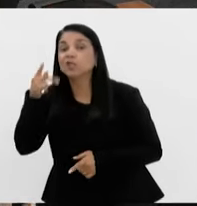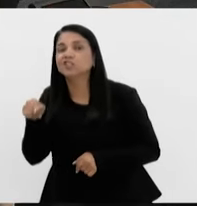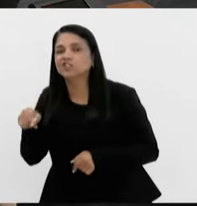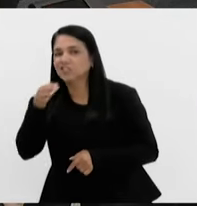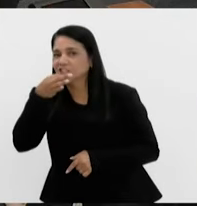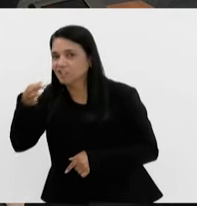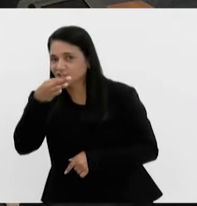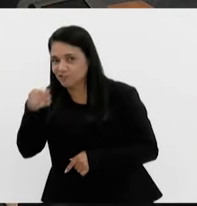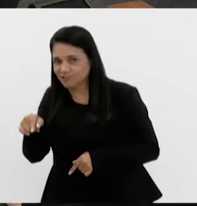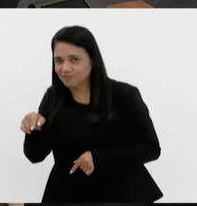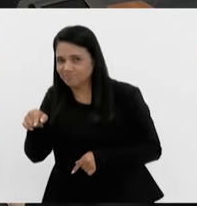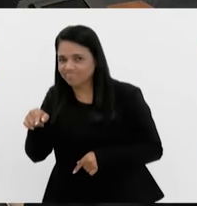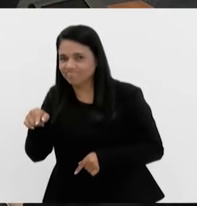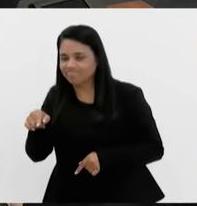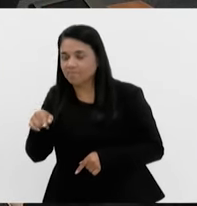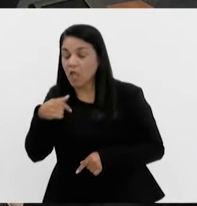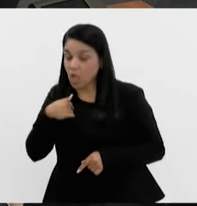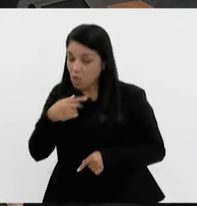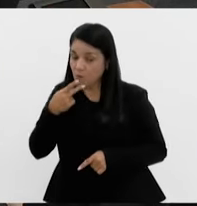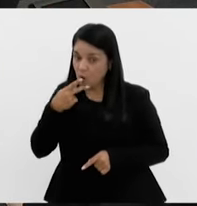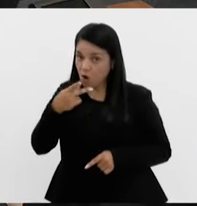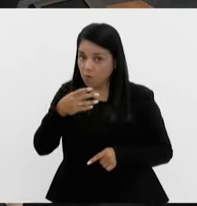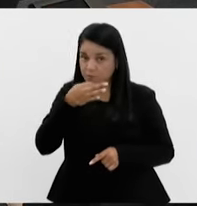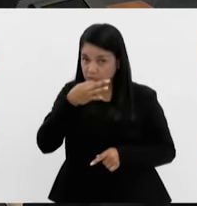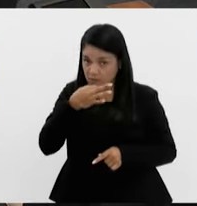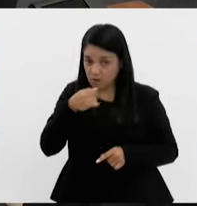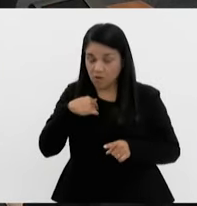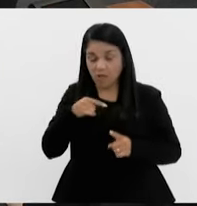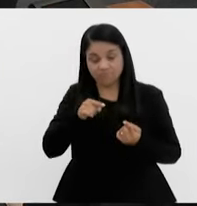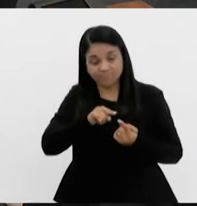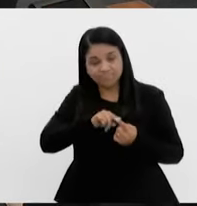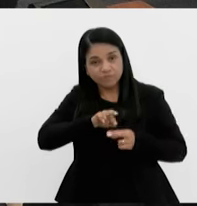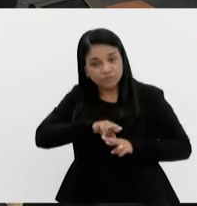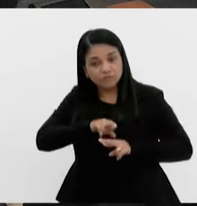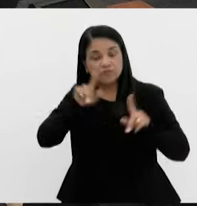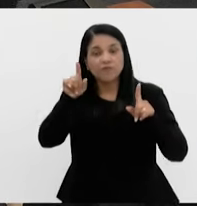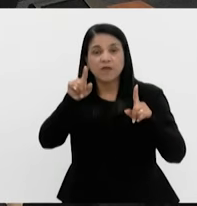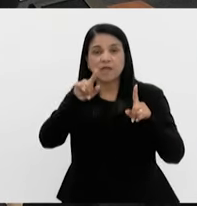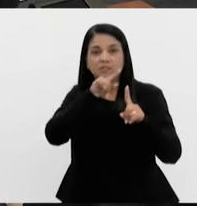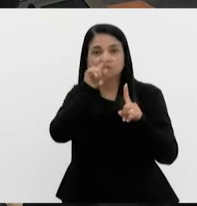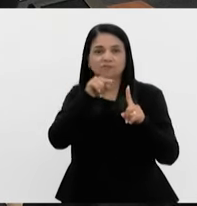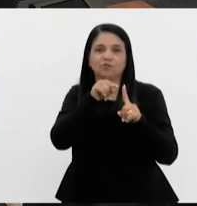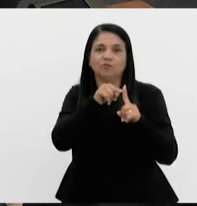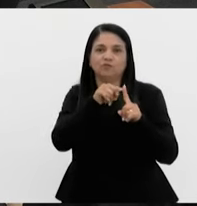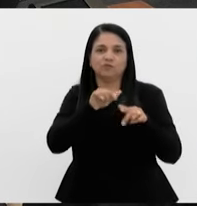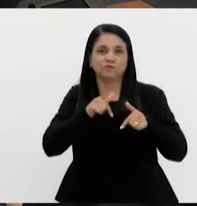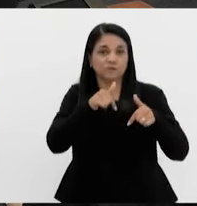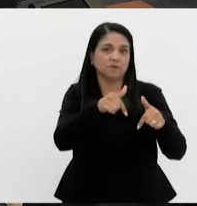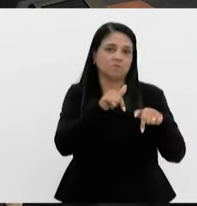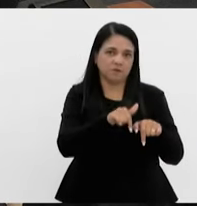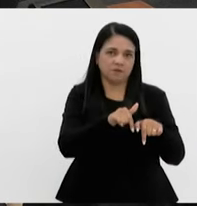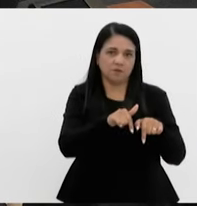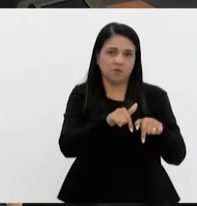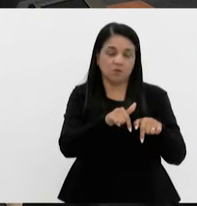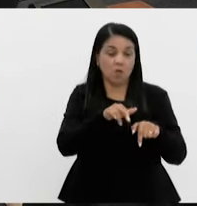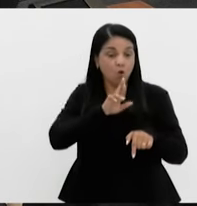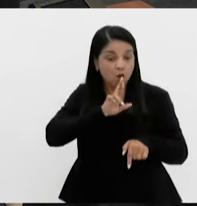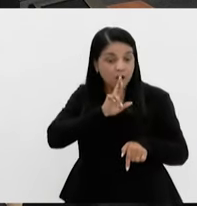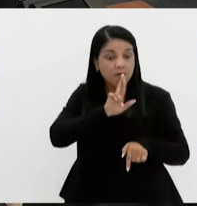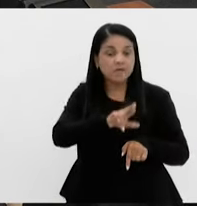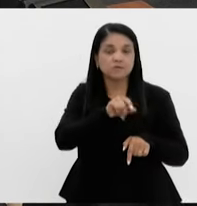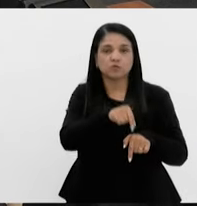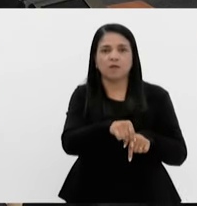deveria ser objeto porque é claro que um serviço deveria ser julgado Deputado Anderson pelo resultado do